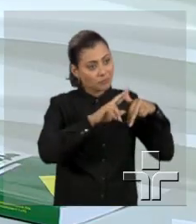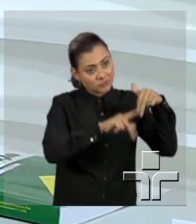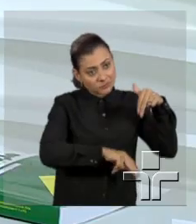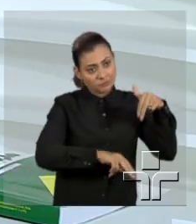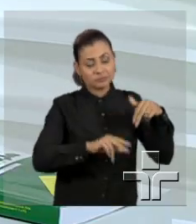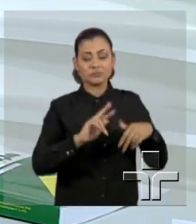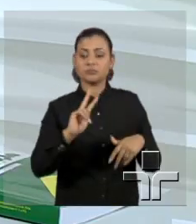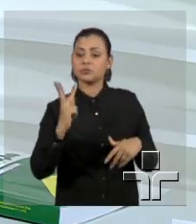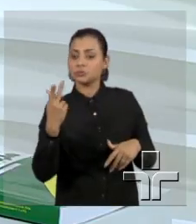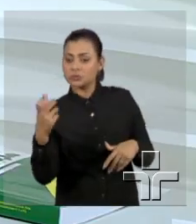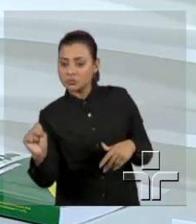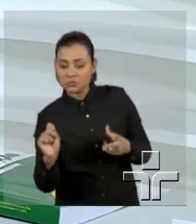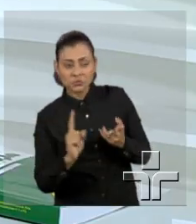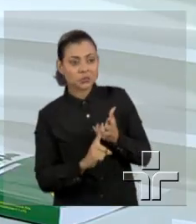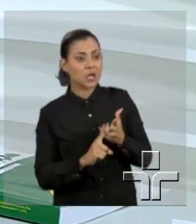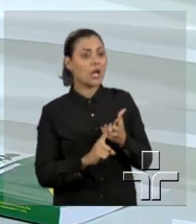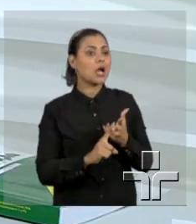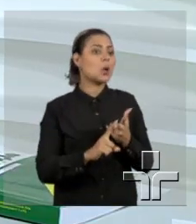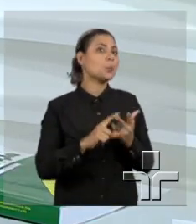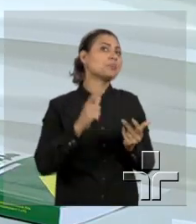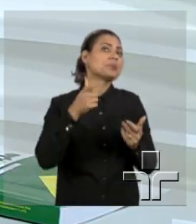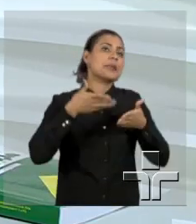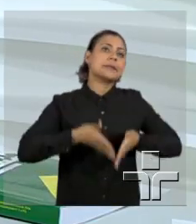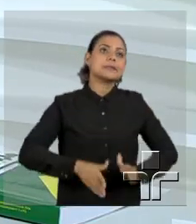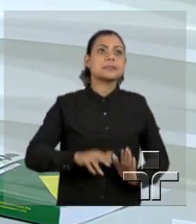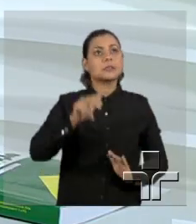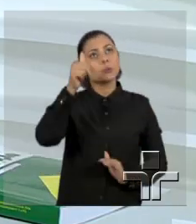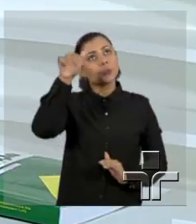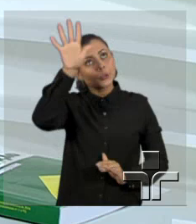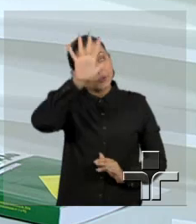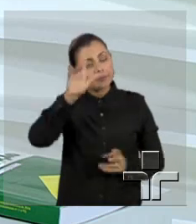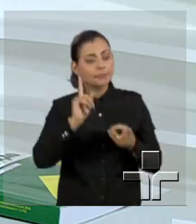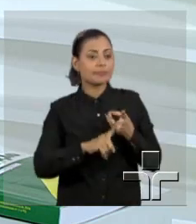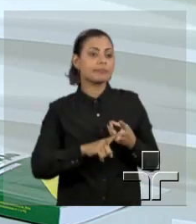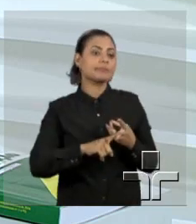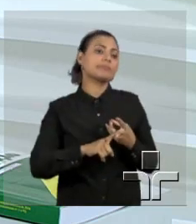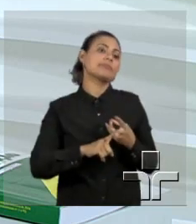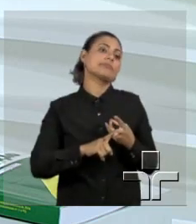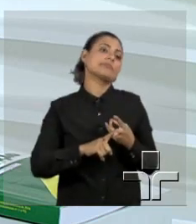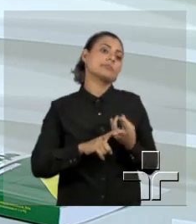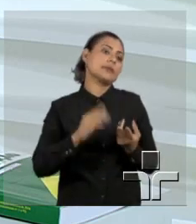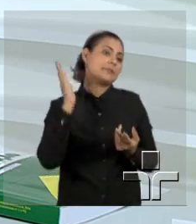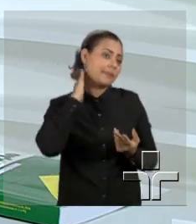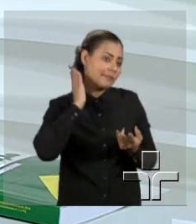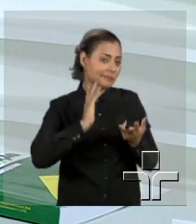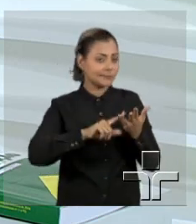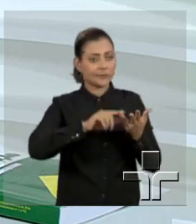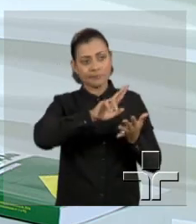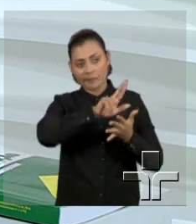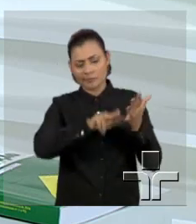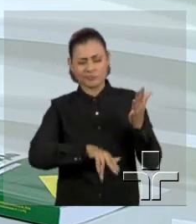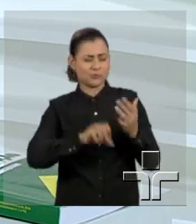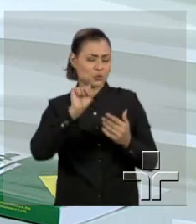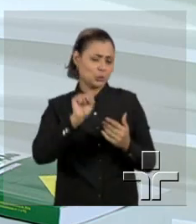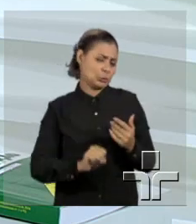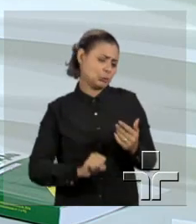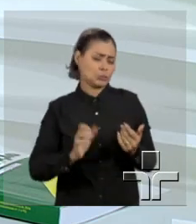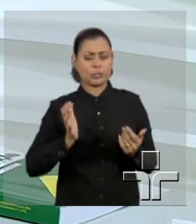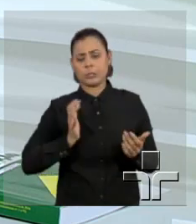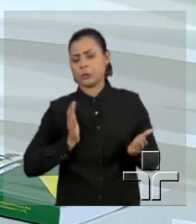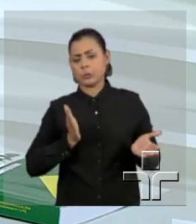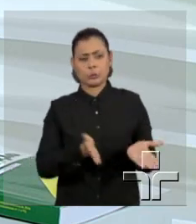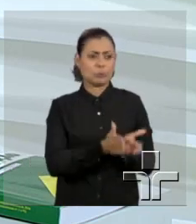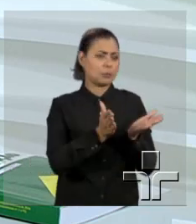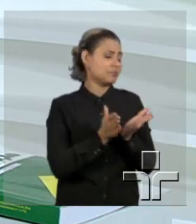ou homossexual, nordestino ou nortista, ou sulista, ou do sudeste, rico ou